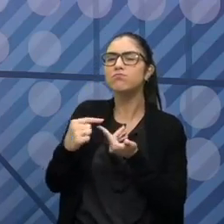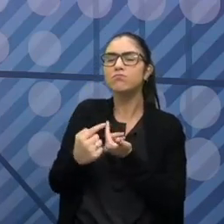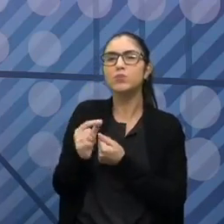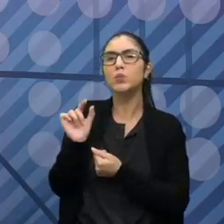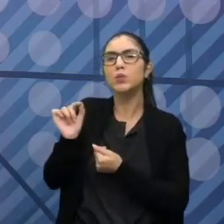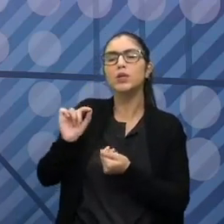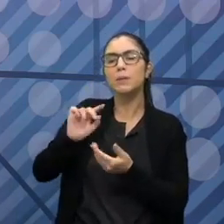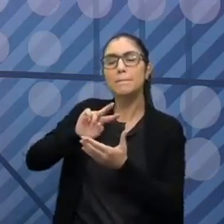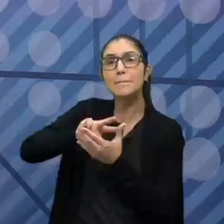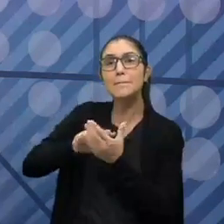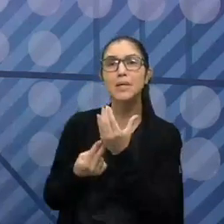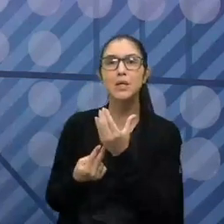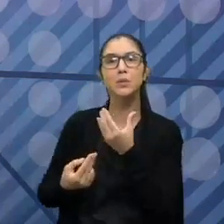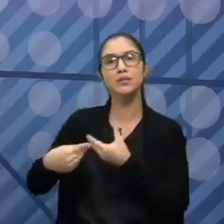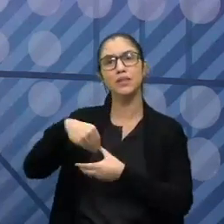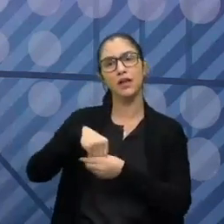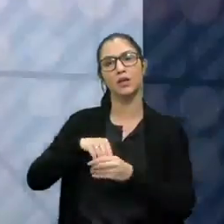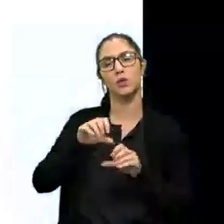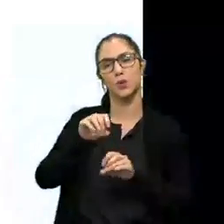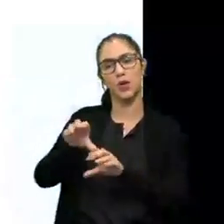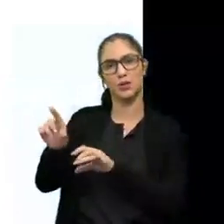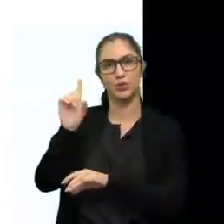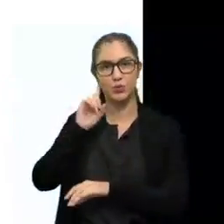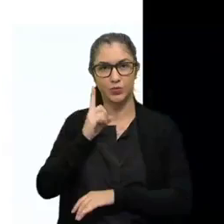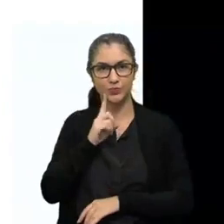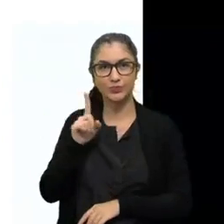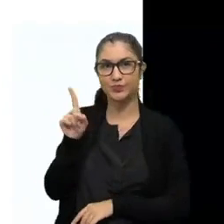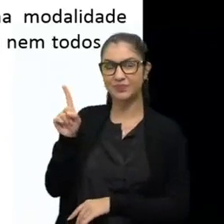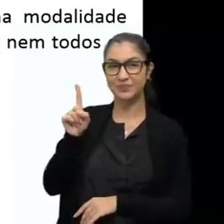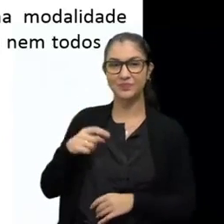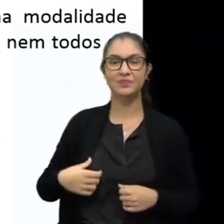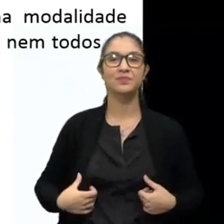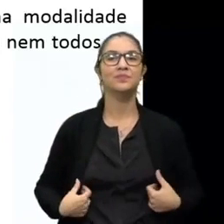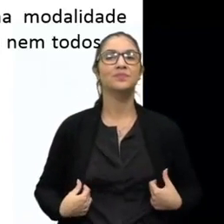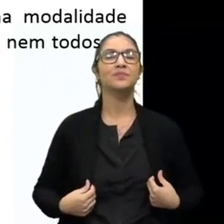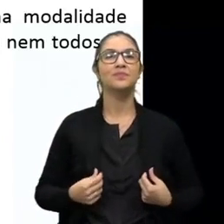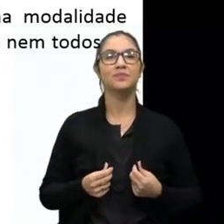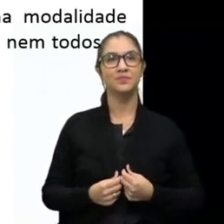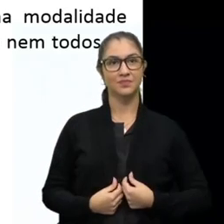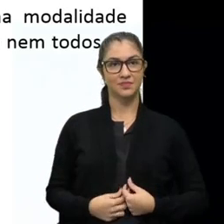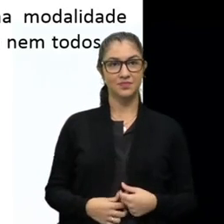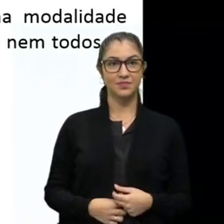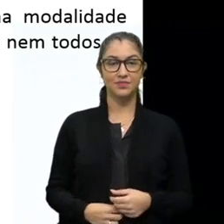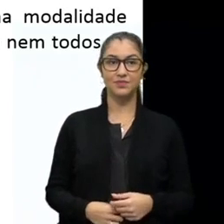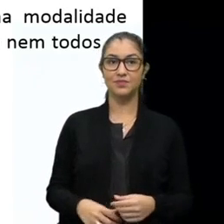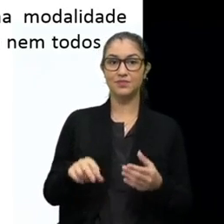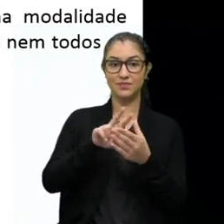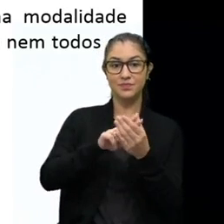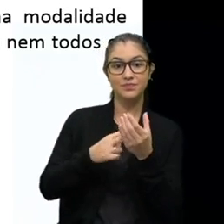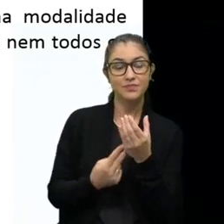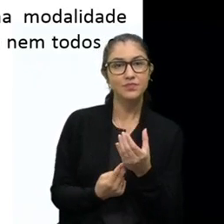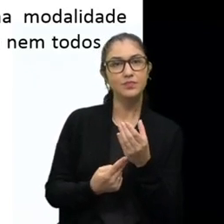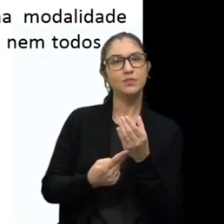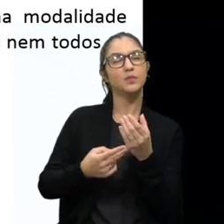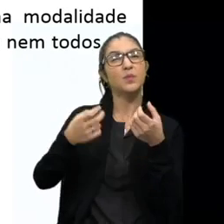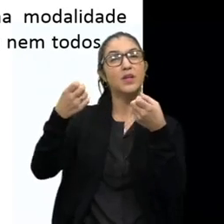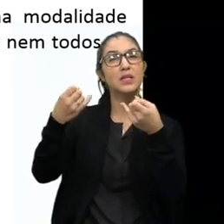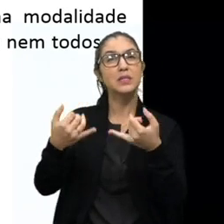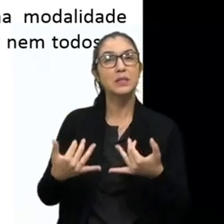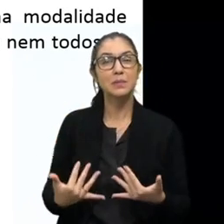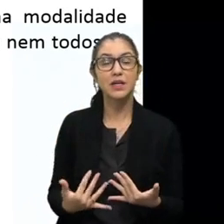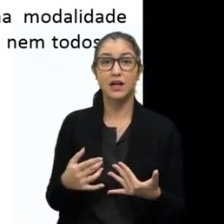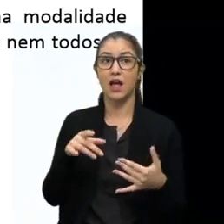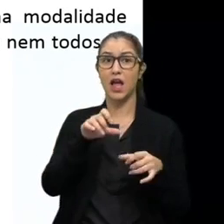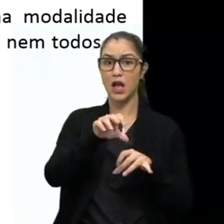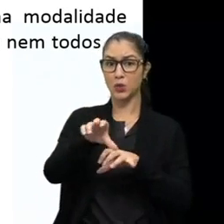esse bilinguismo dentro da educação de surdos. Observe comigo. O bilinguismo aborda a concepção